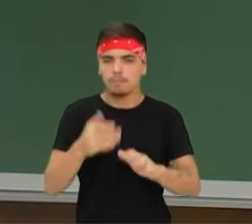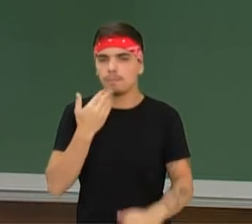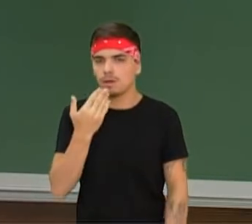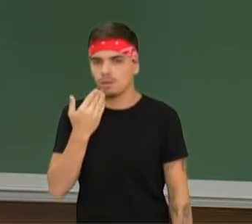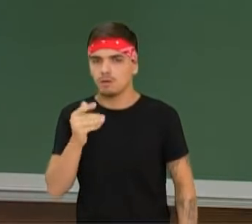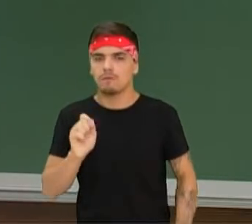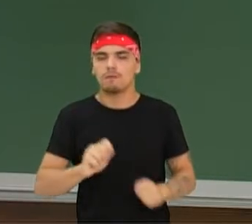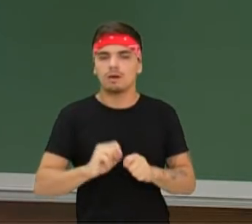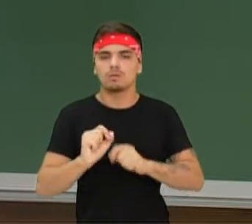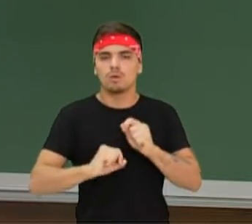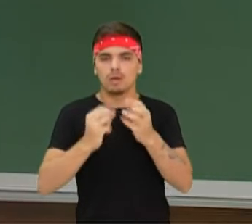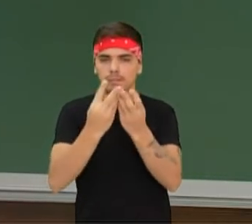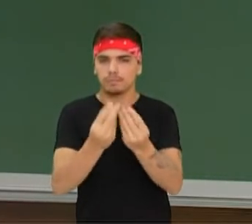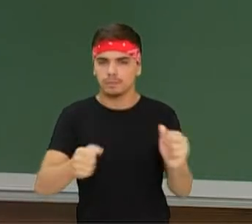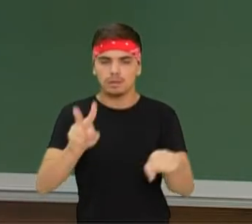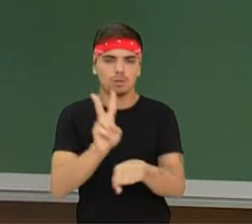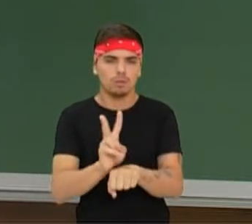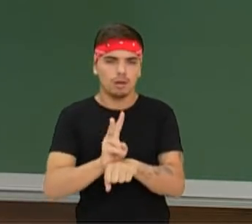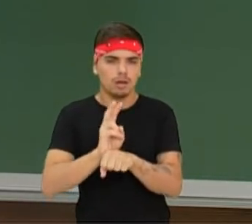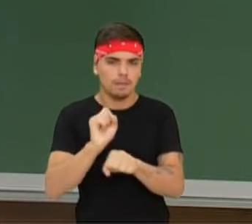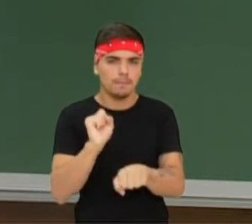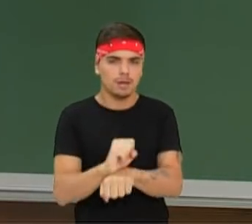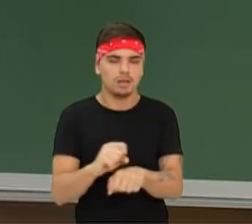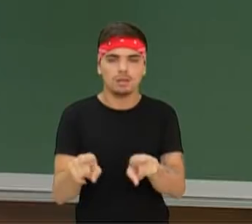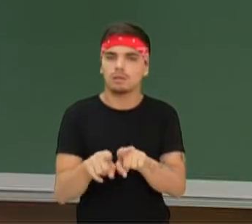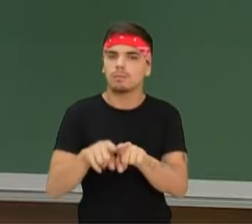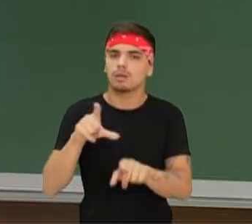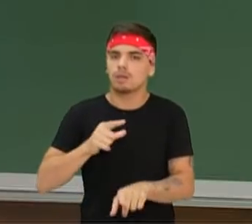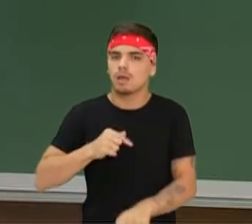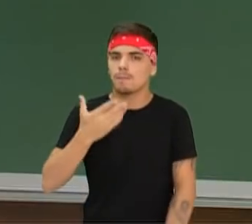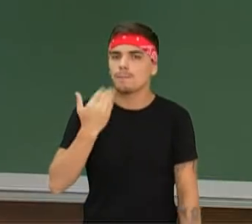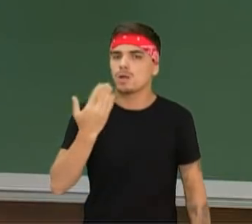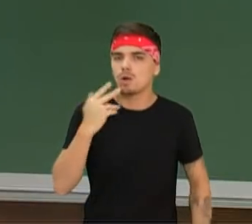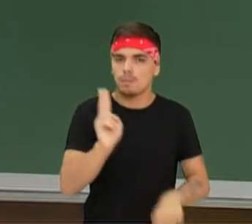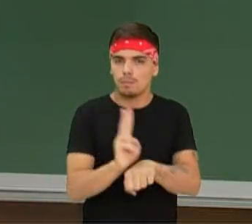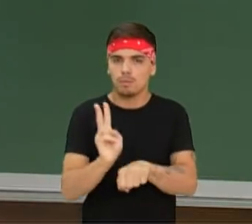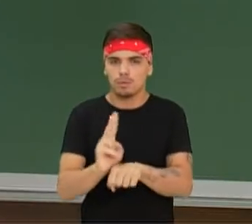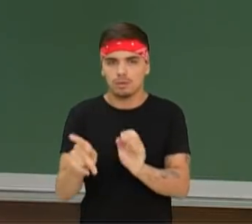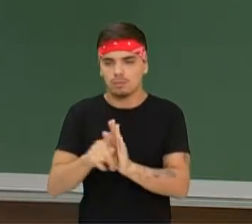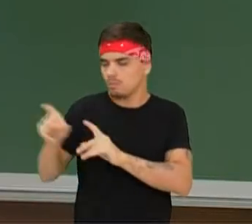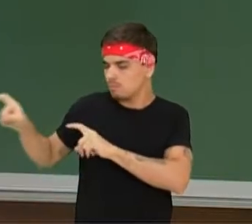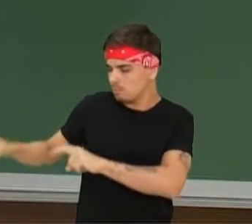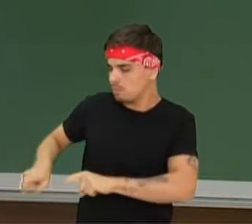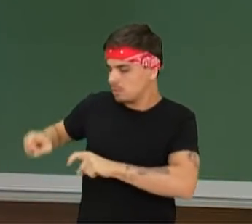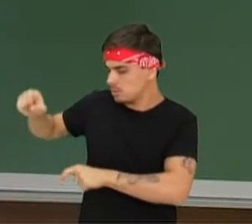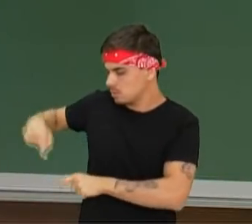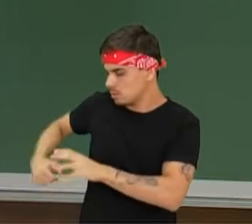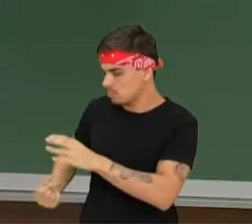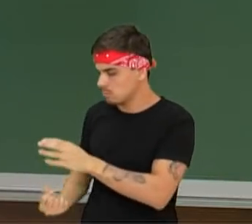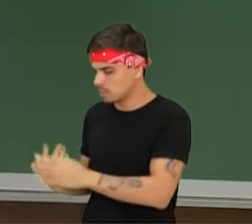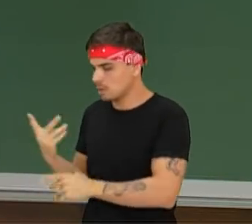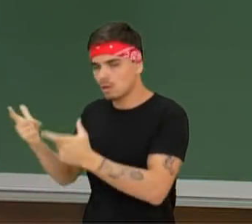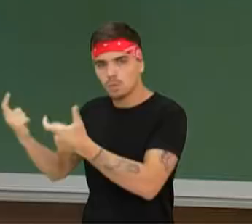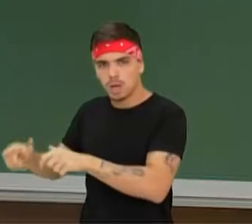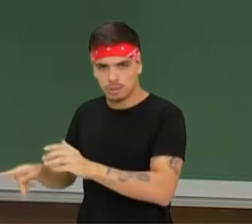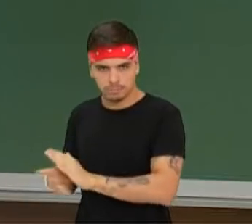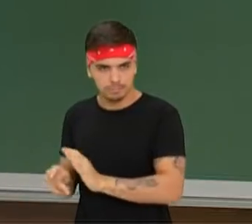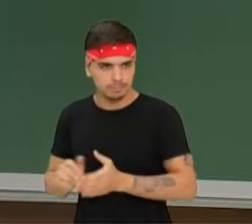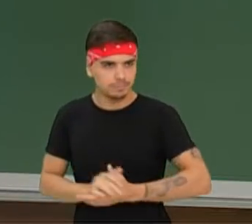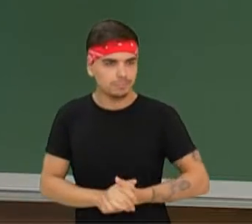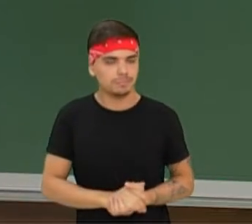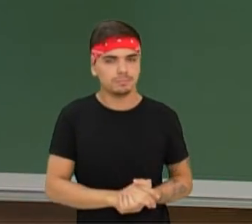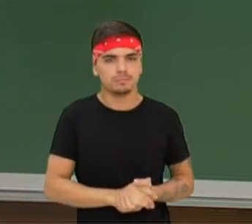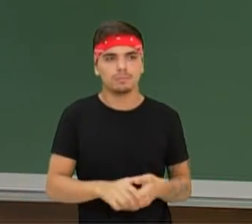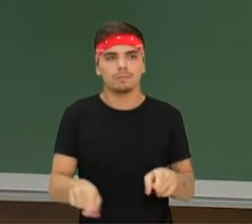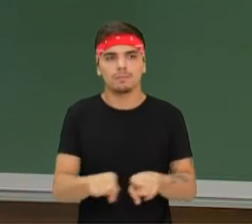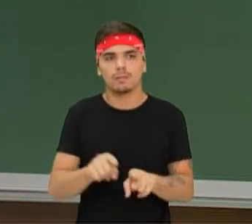de erosão seja contido e que tenha ali o sucesso no cultivo do que está sendo plantado nessa região.